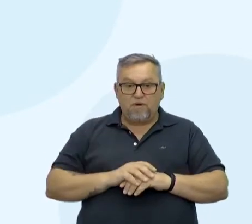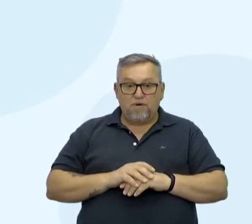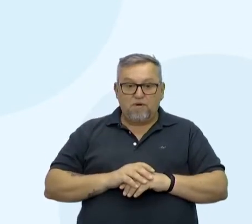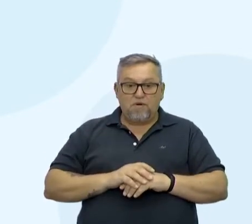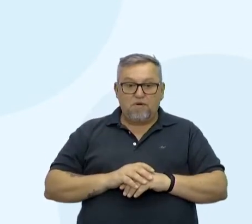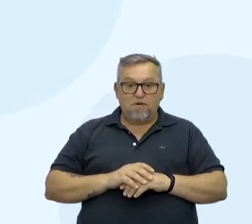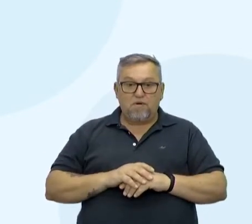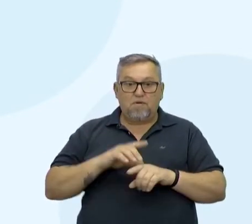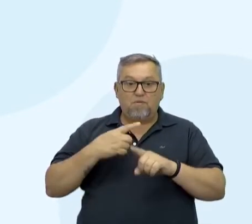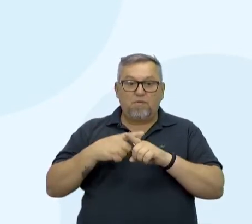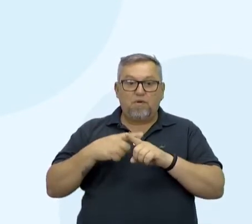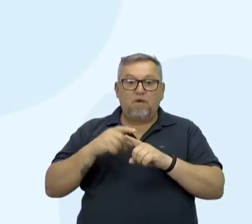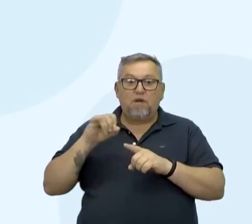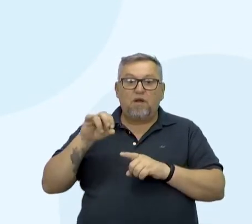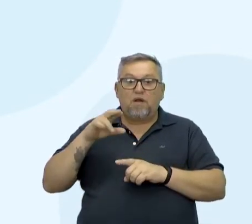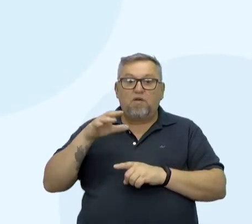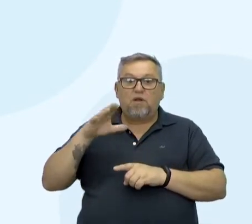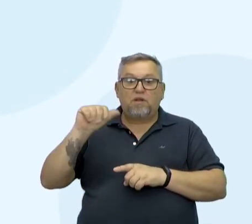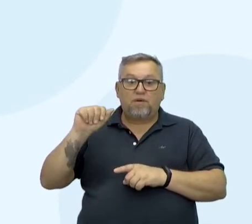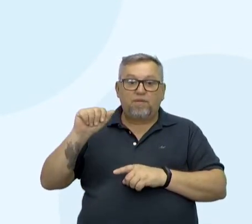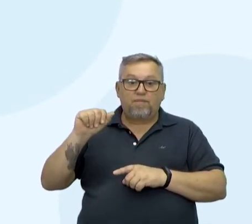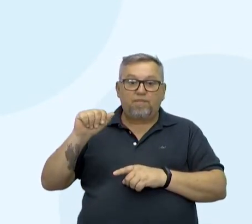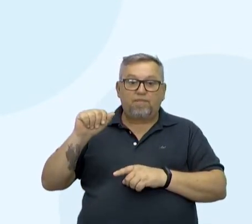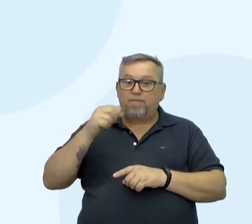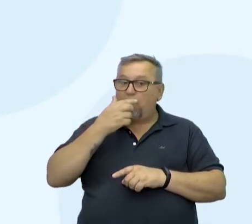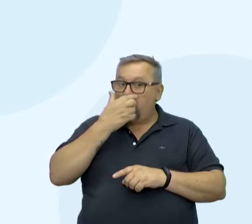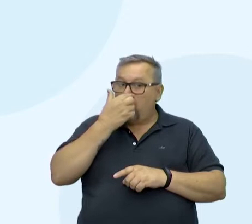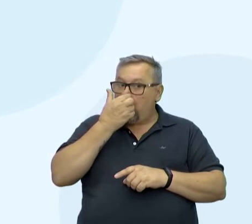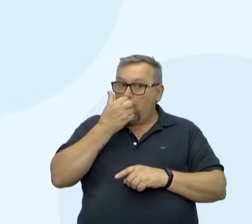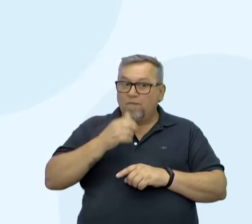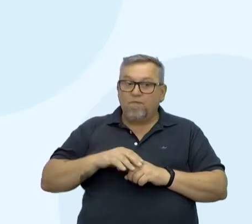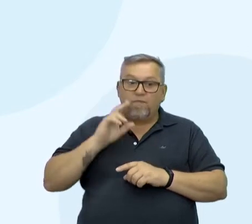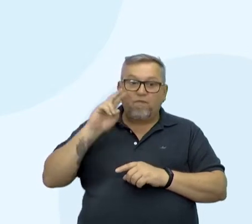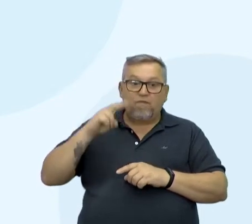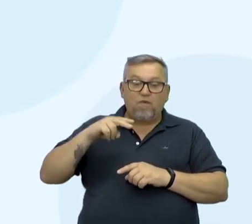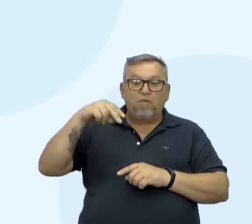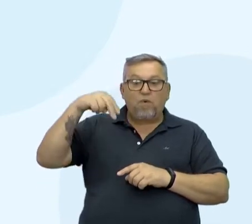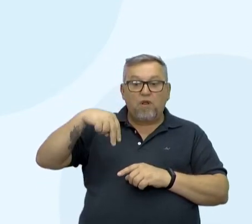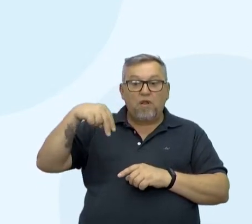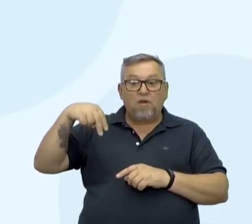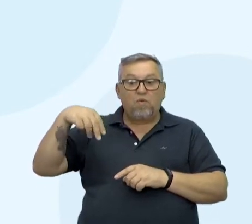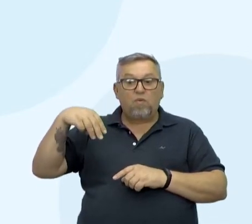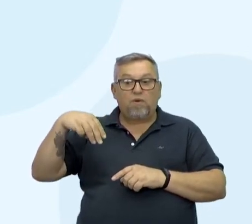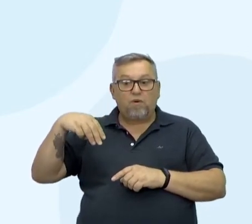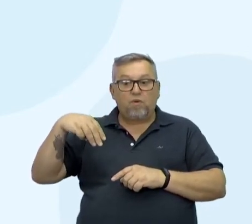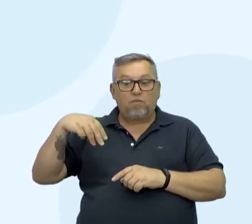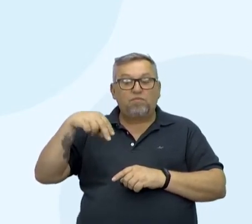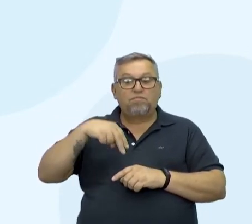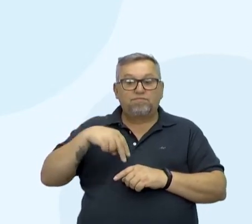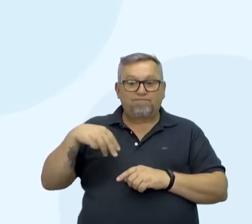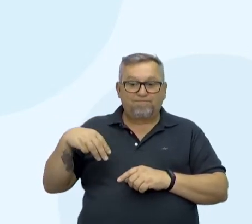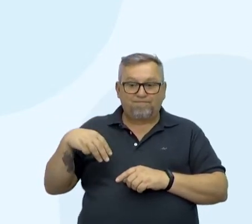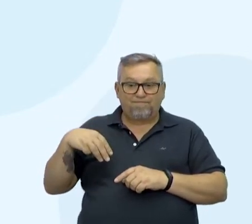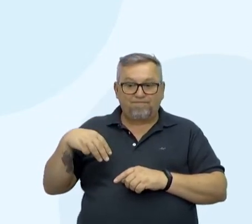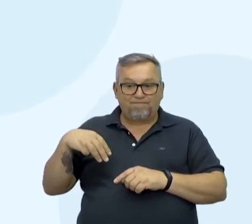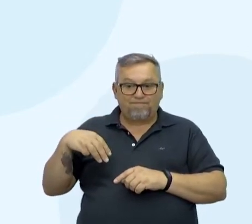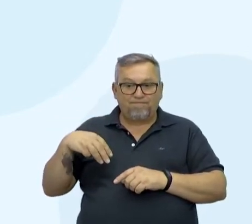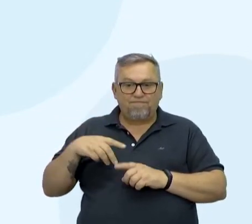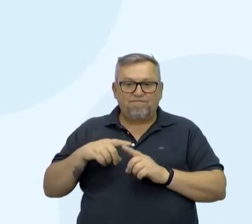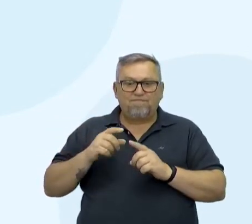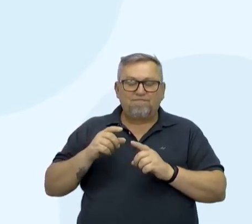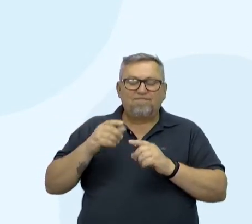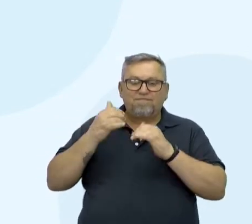ó, irradiância em watt por metro quadrado por nanômetro, né? Então aqui, ó, energia por